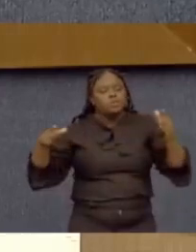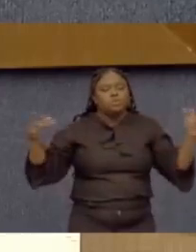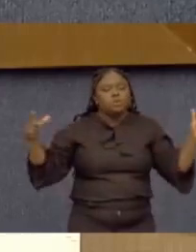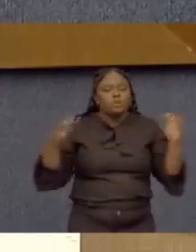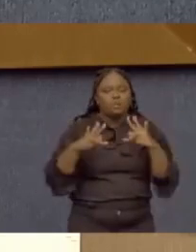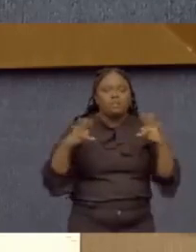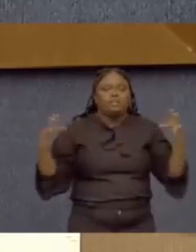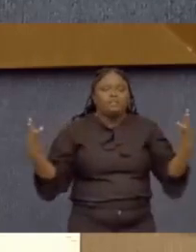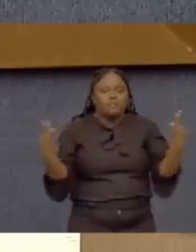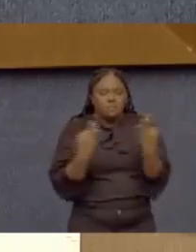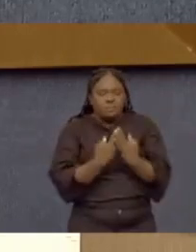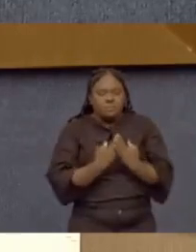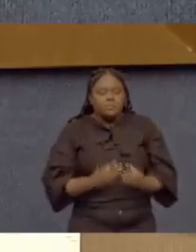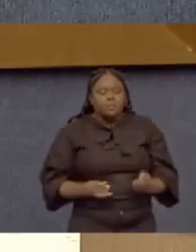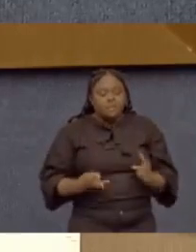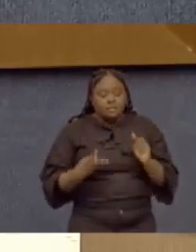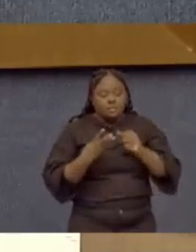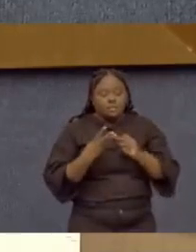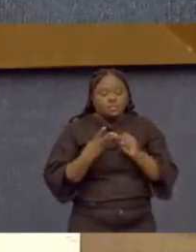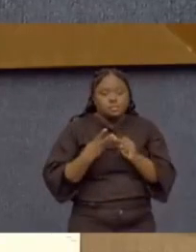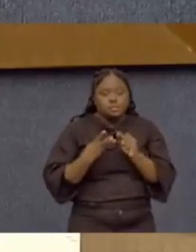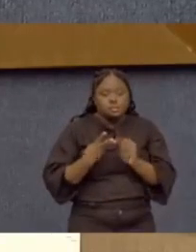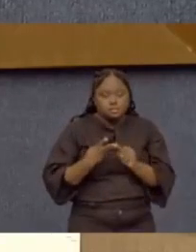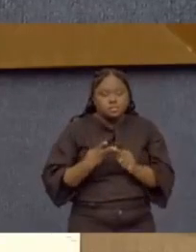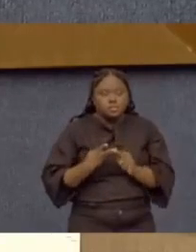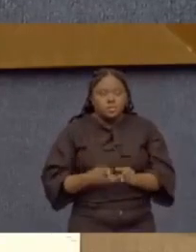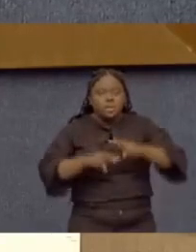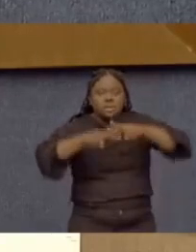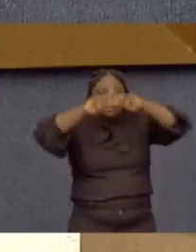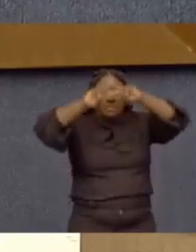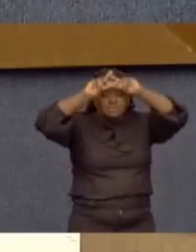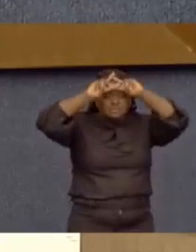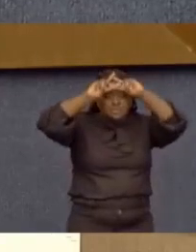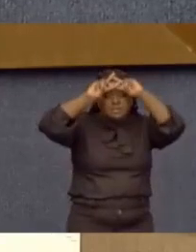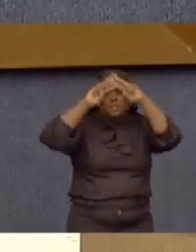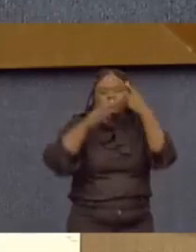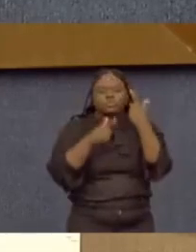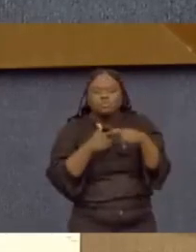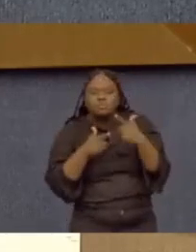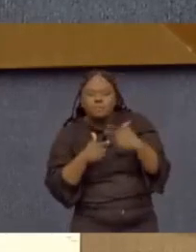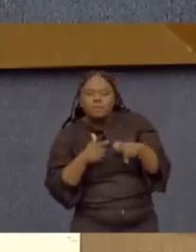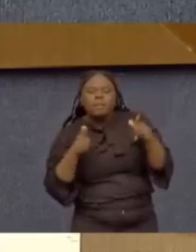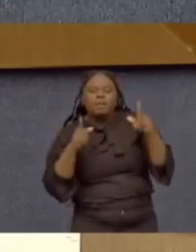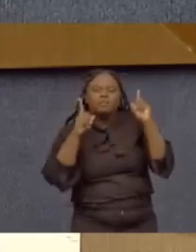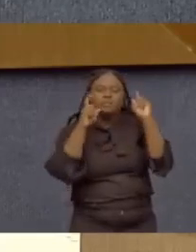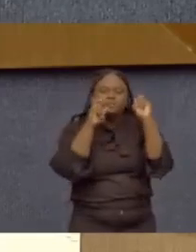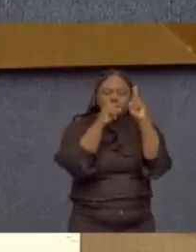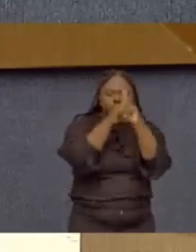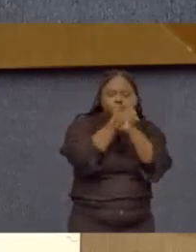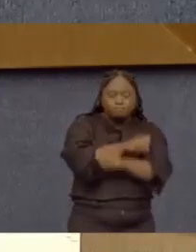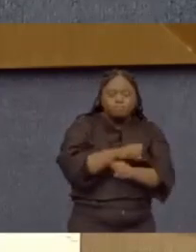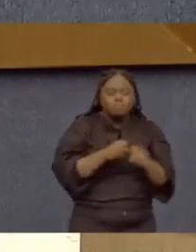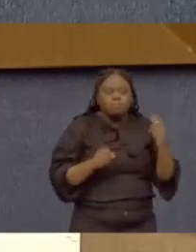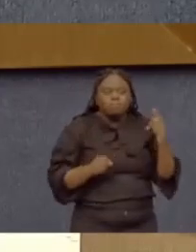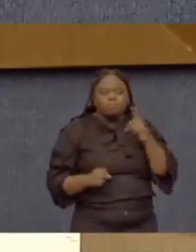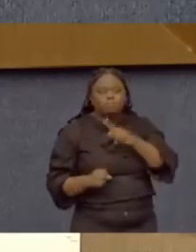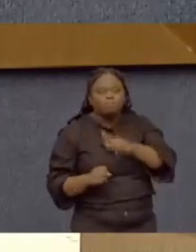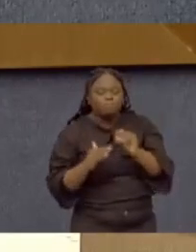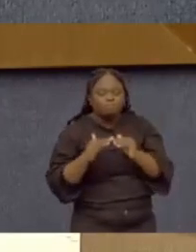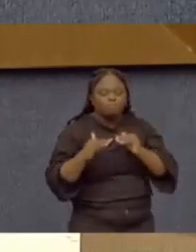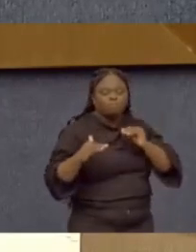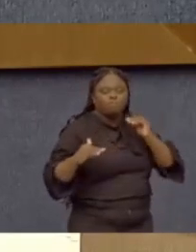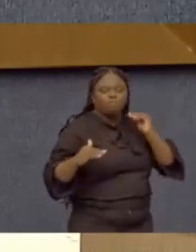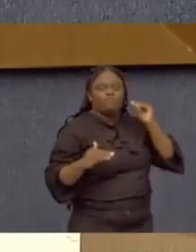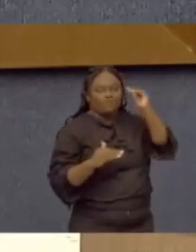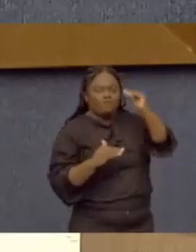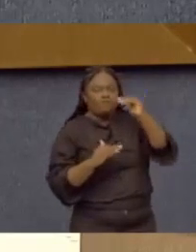família. Três, a superação de traumas e situações tétricas que marcaram negativamente a nossa